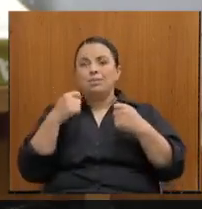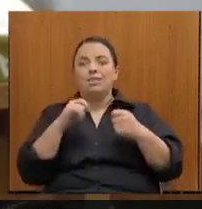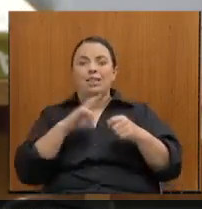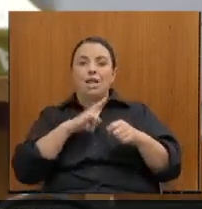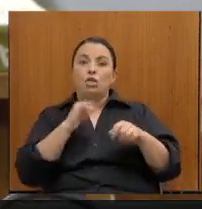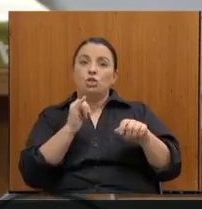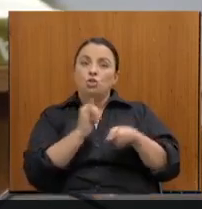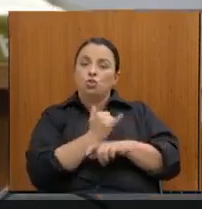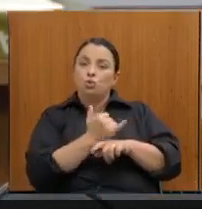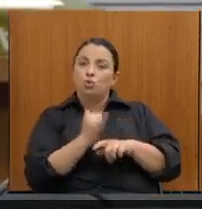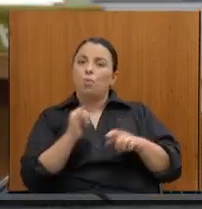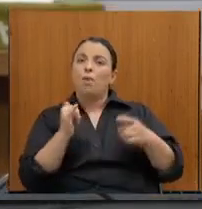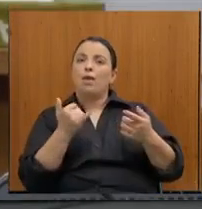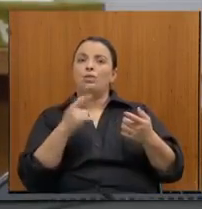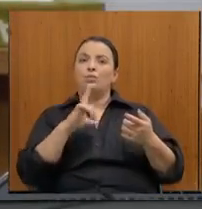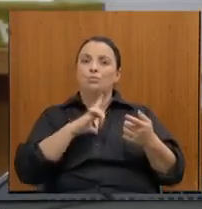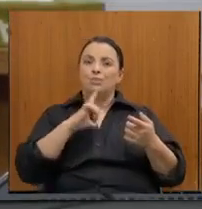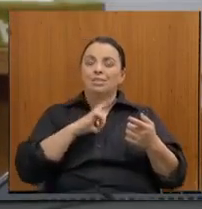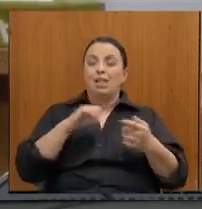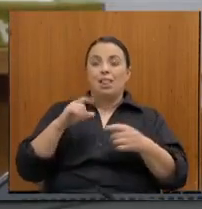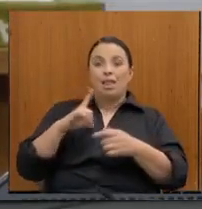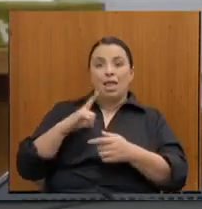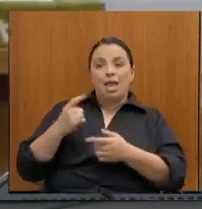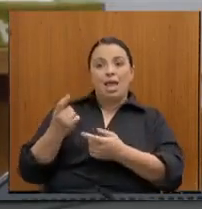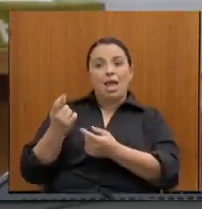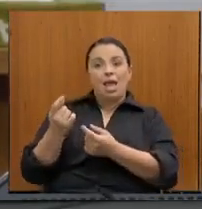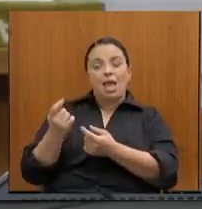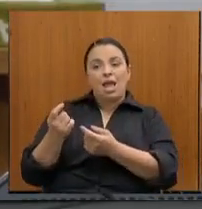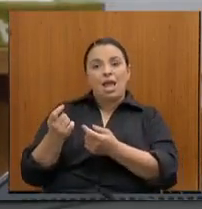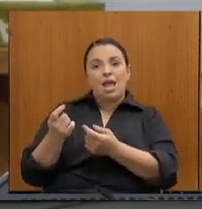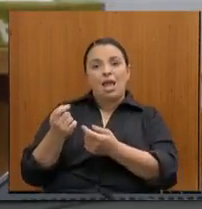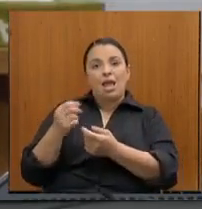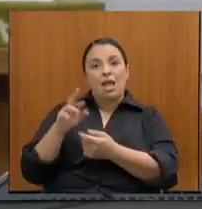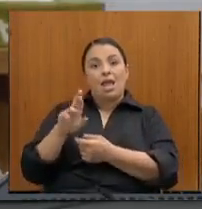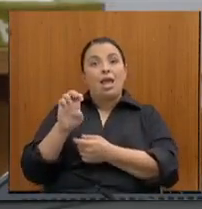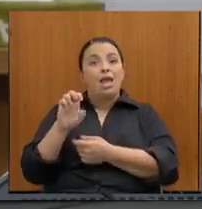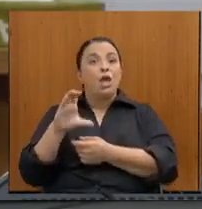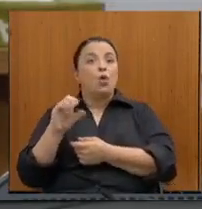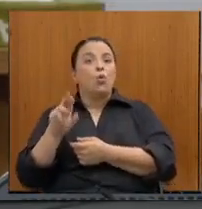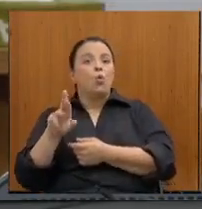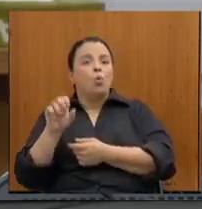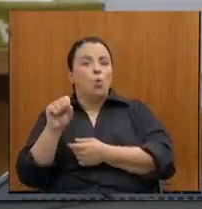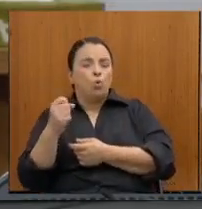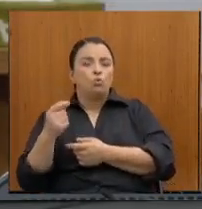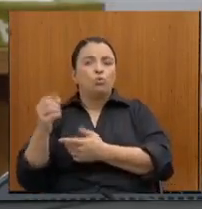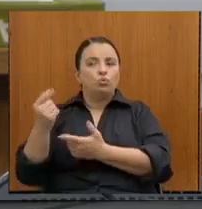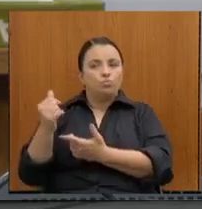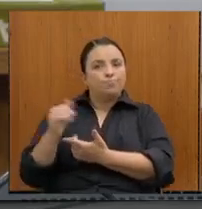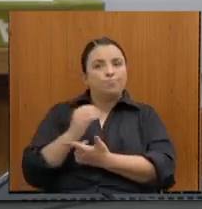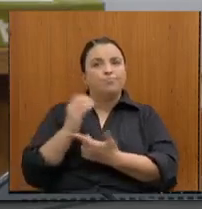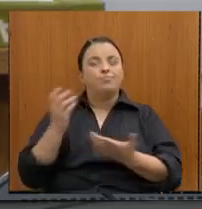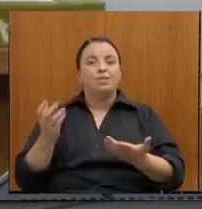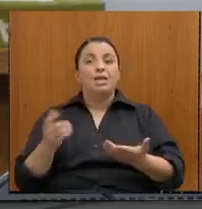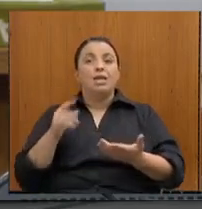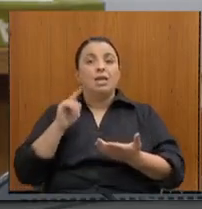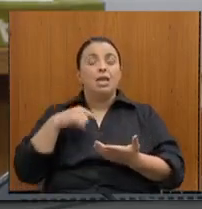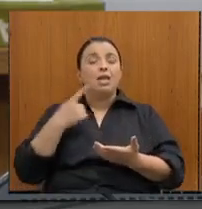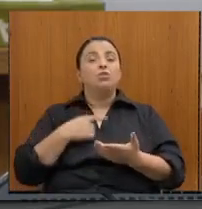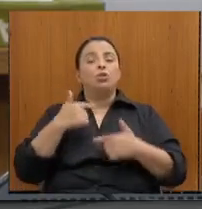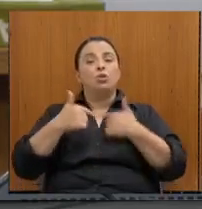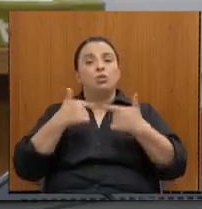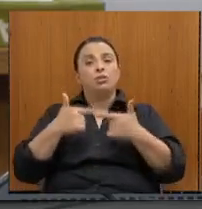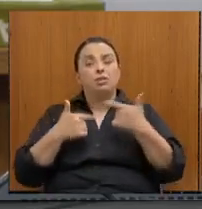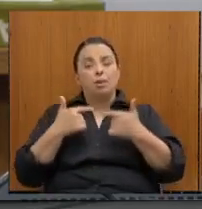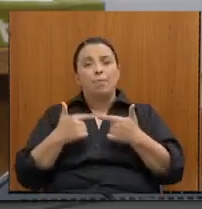desde que tenha recursos né e isso é o trabalho nós temos feito junto ao governo do